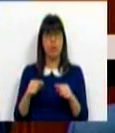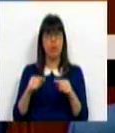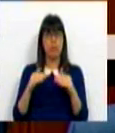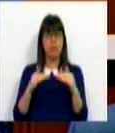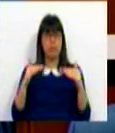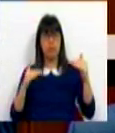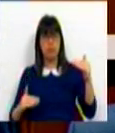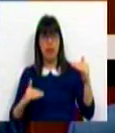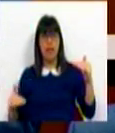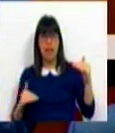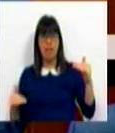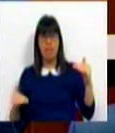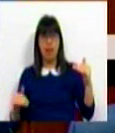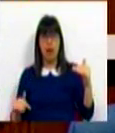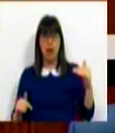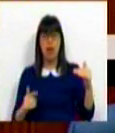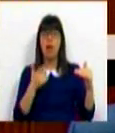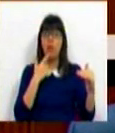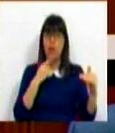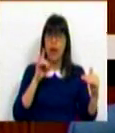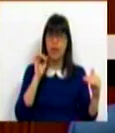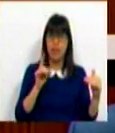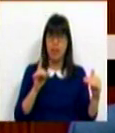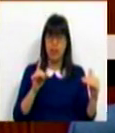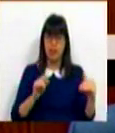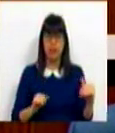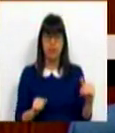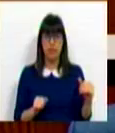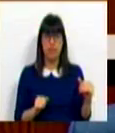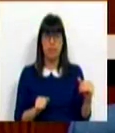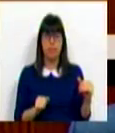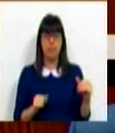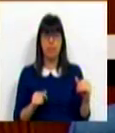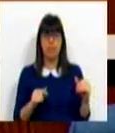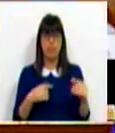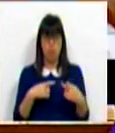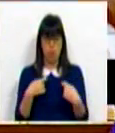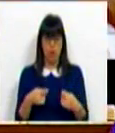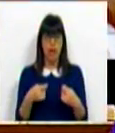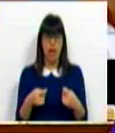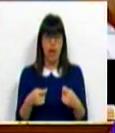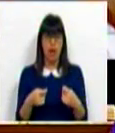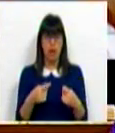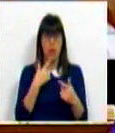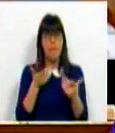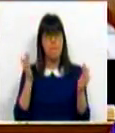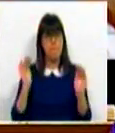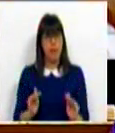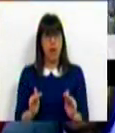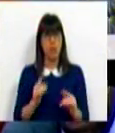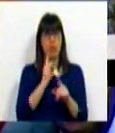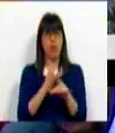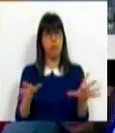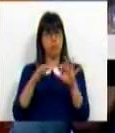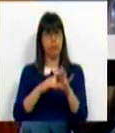preços estavam neste nível. O que significa que eu tenho um encargo muitíssimo menor no